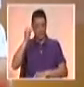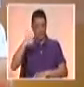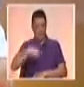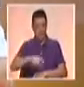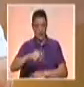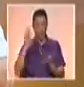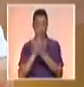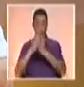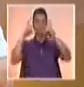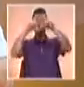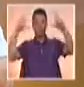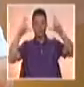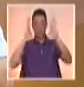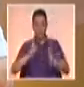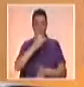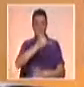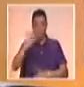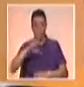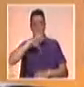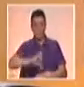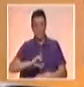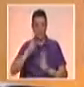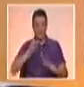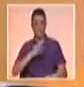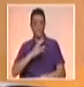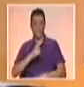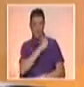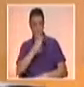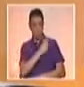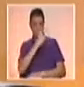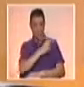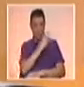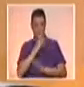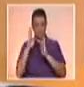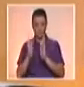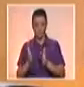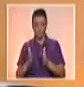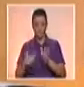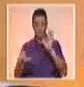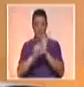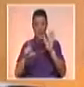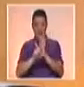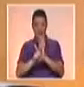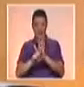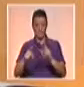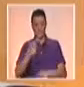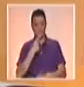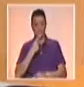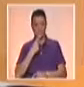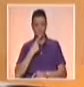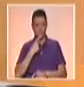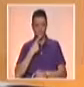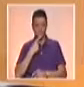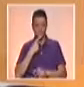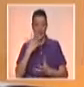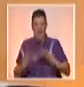no secundário. O seu filho já com 21 anos, portanto, ele está na faculdade. Está na faculdade. Está na faculdade. Esta lei, pelo que eu percebi e que a Isabel